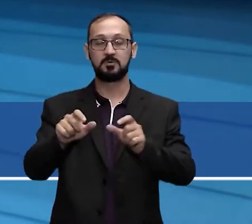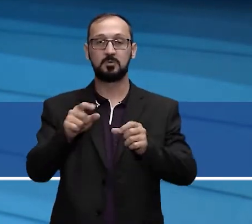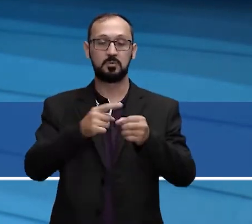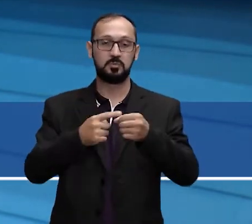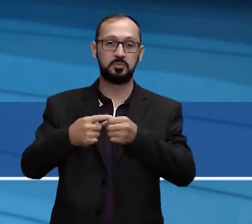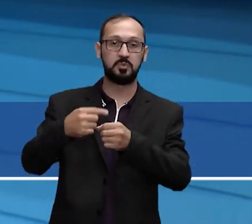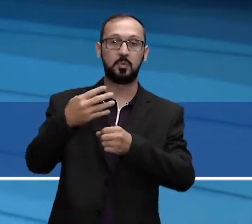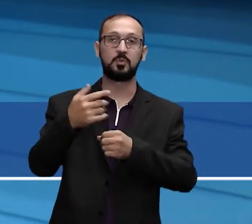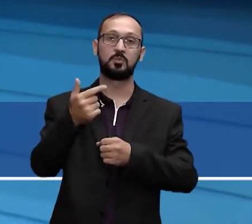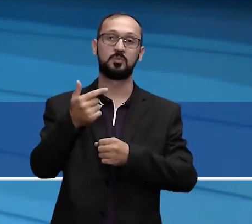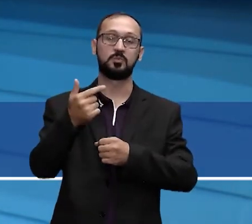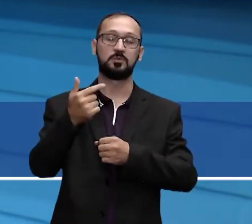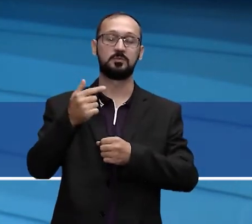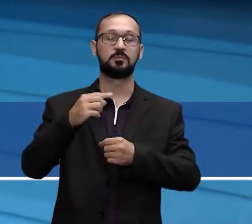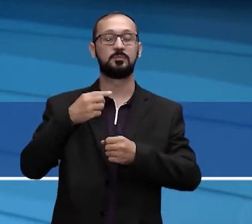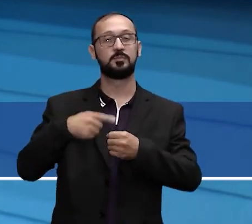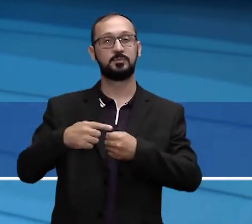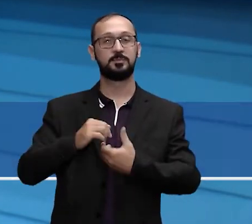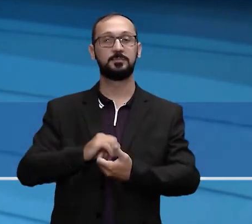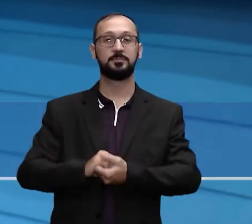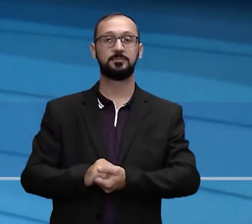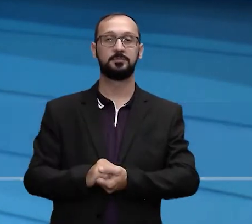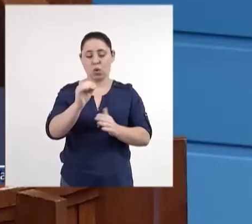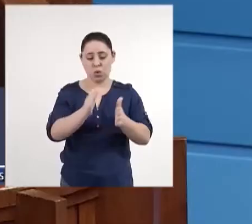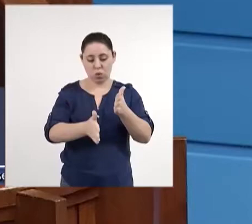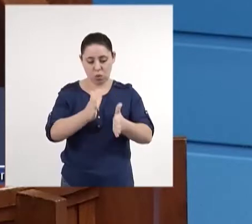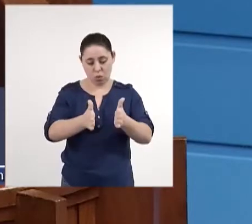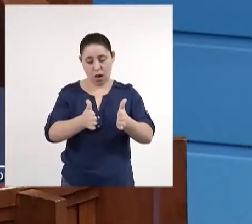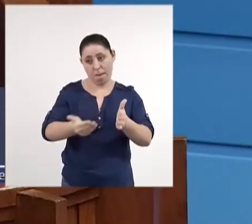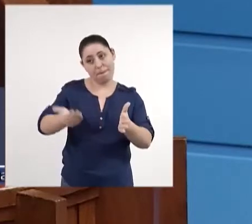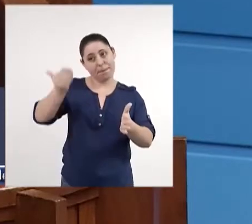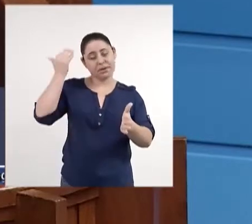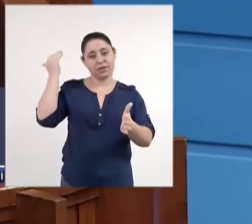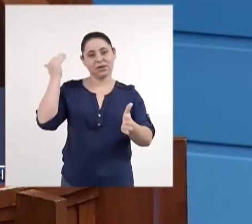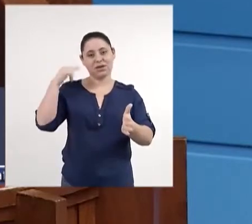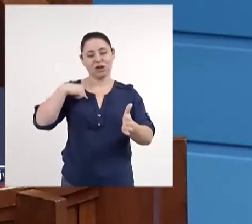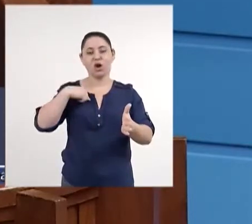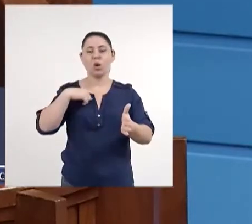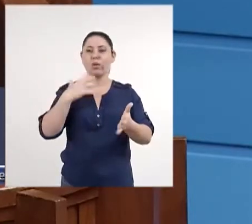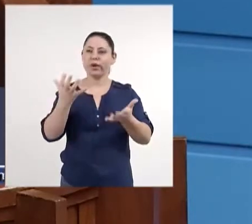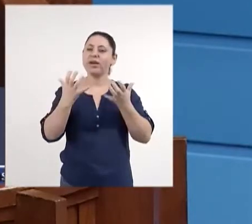contemplados 295 contribuintes em 42 municípios. Eu queria comemorar